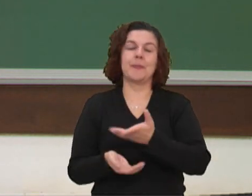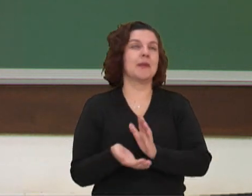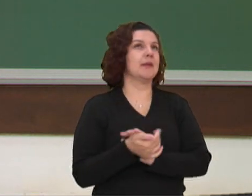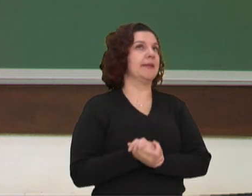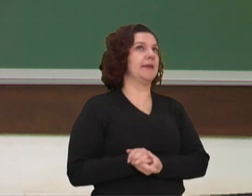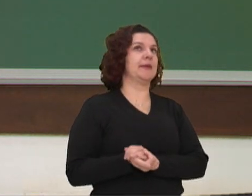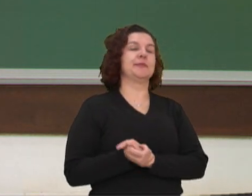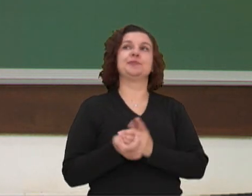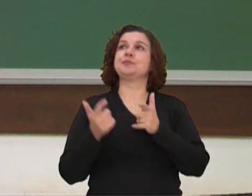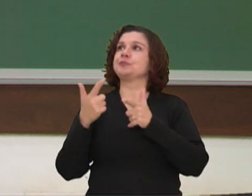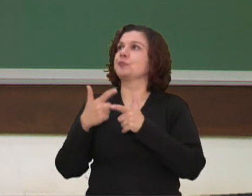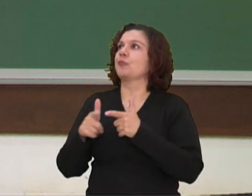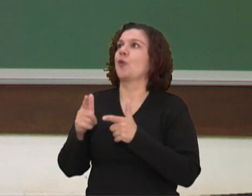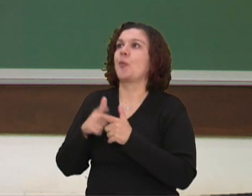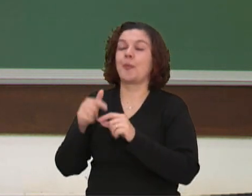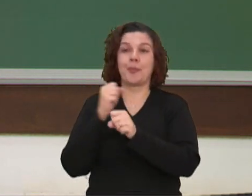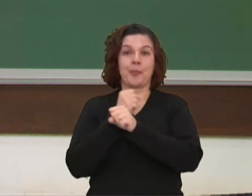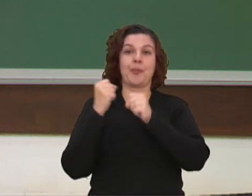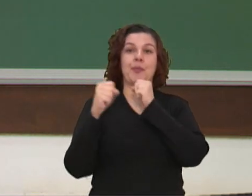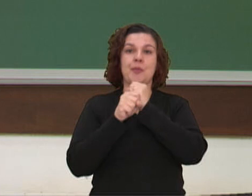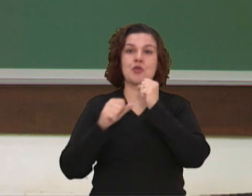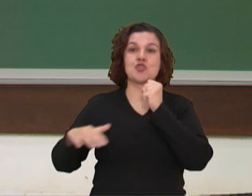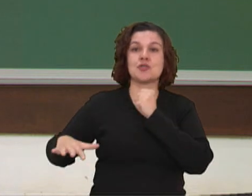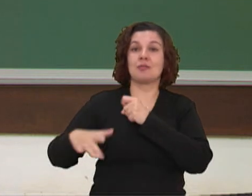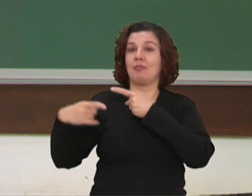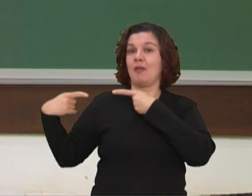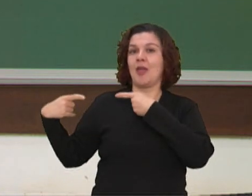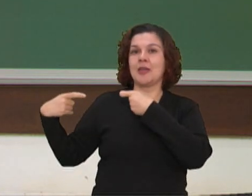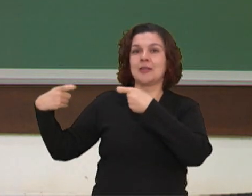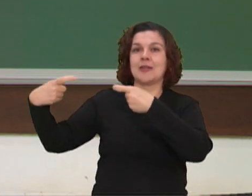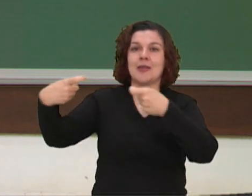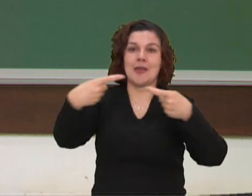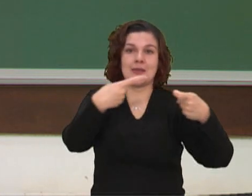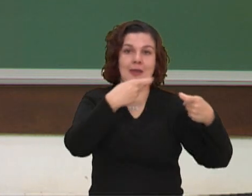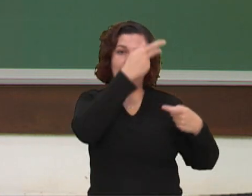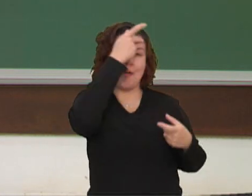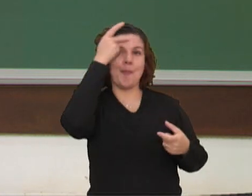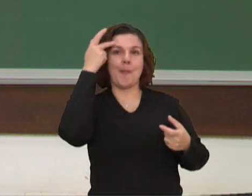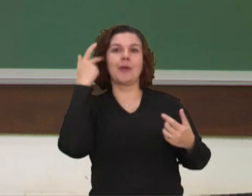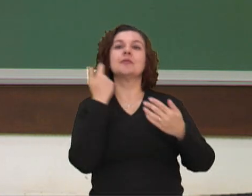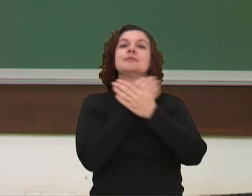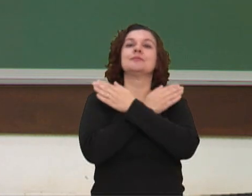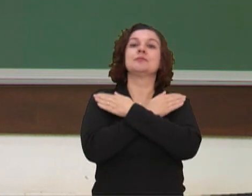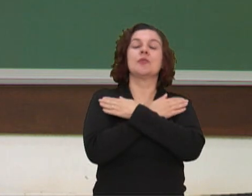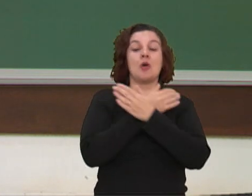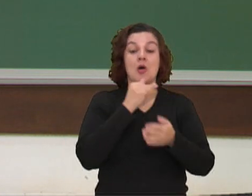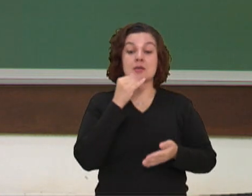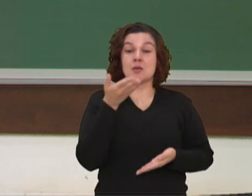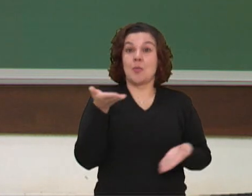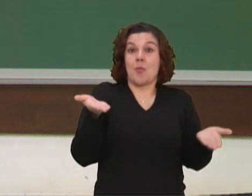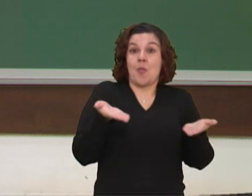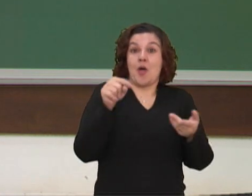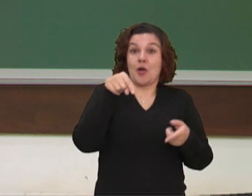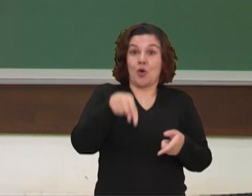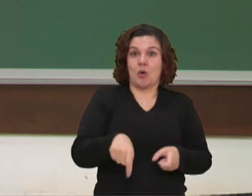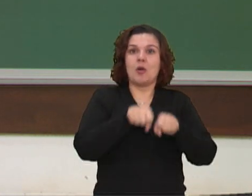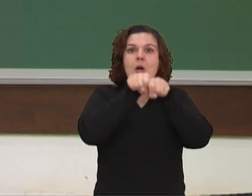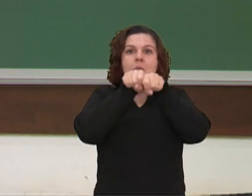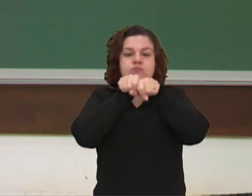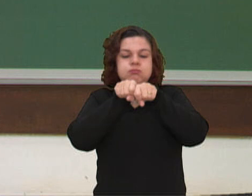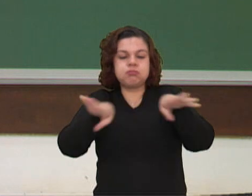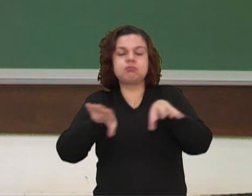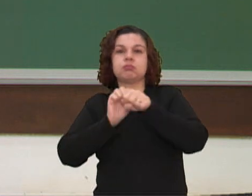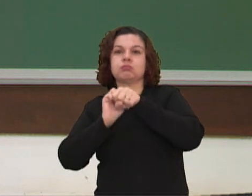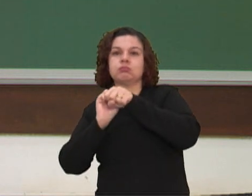característica específica, algum conflito que faz com que as pessoas percam. No nosso caso agora, por exemplo, a pandemia,